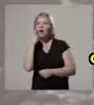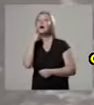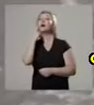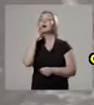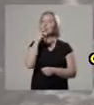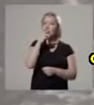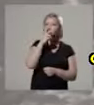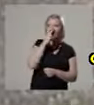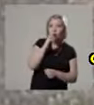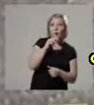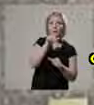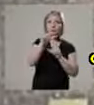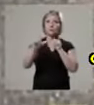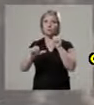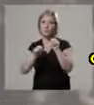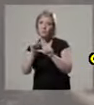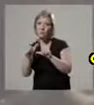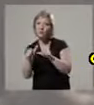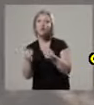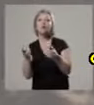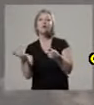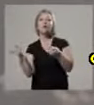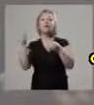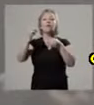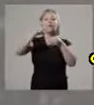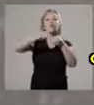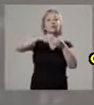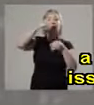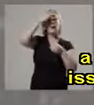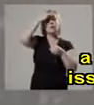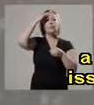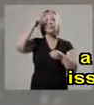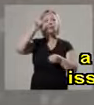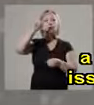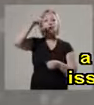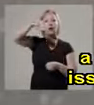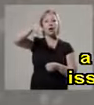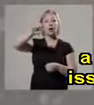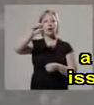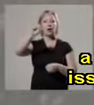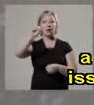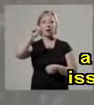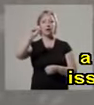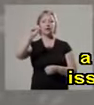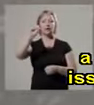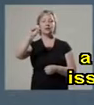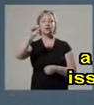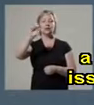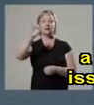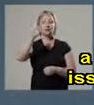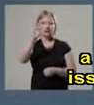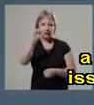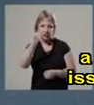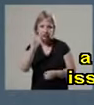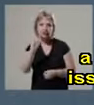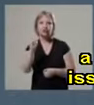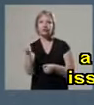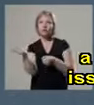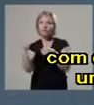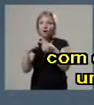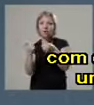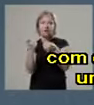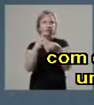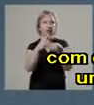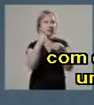né, com o movimento de redemocratização, a volta dos anistiados, isso inspirou, né,